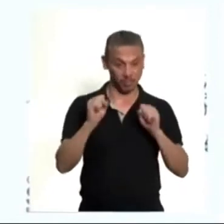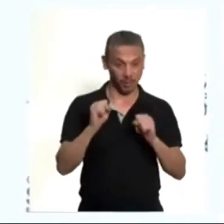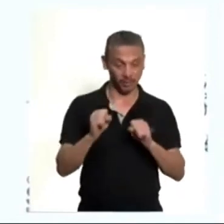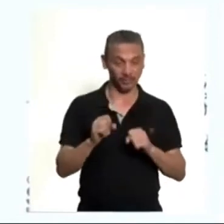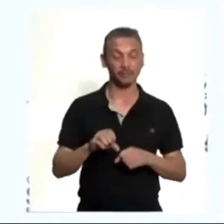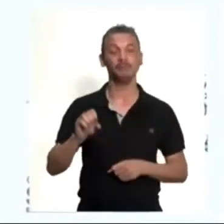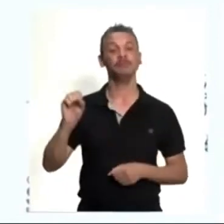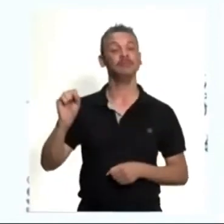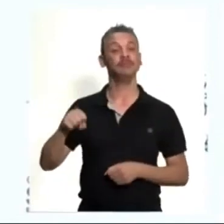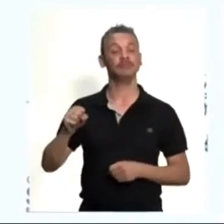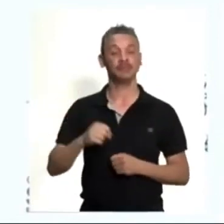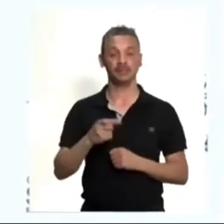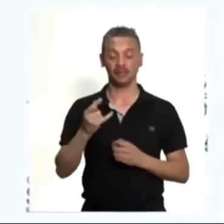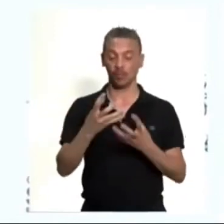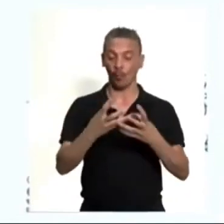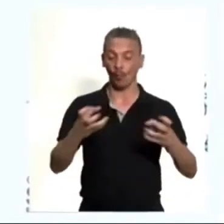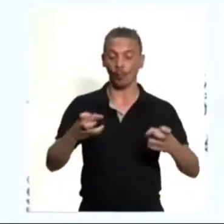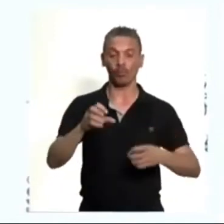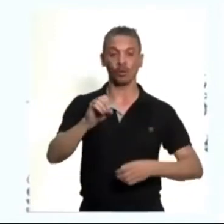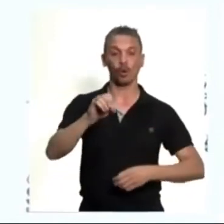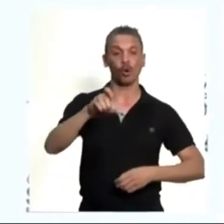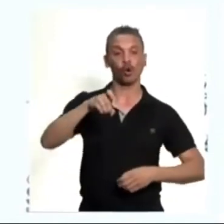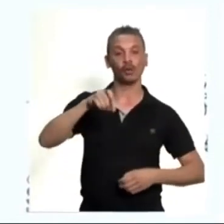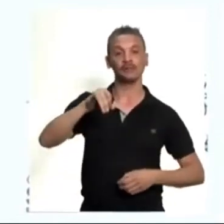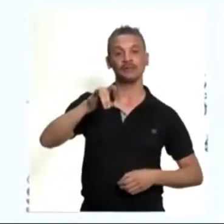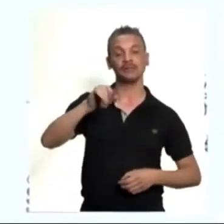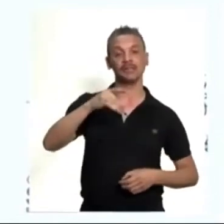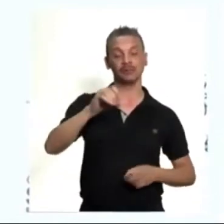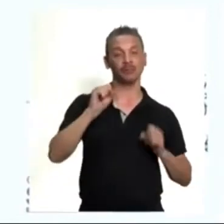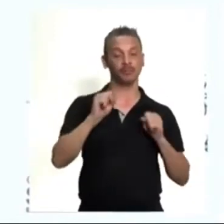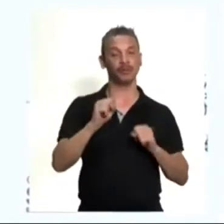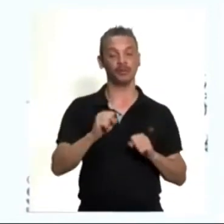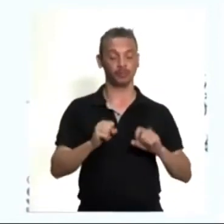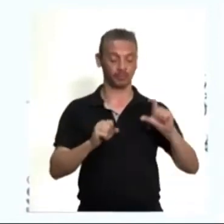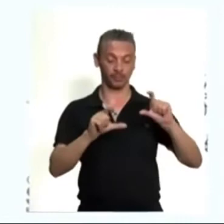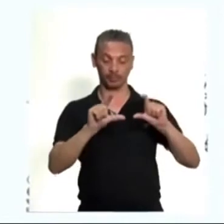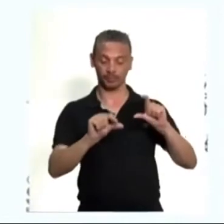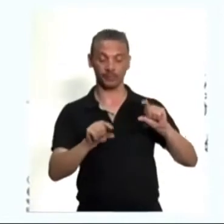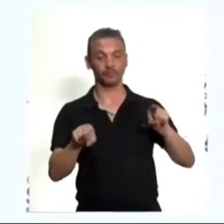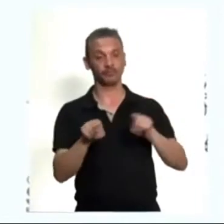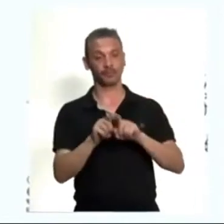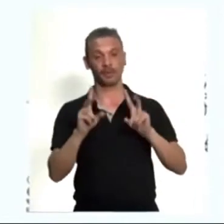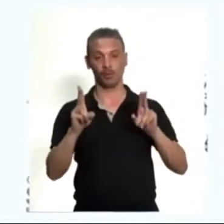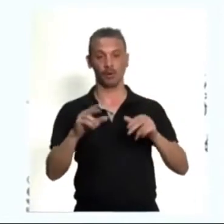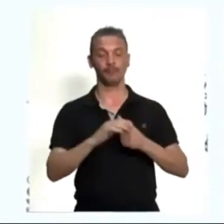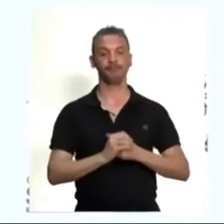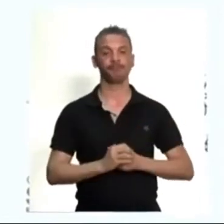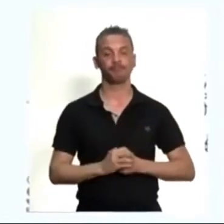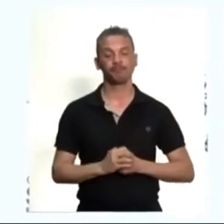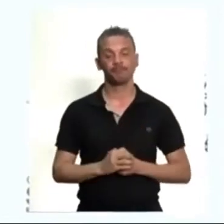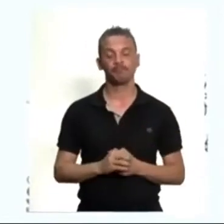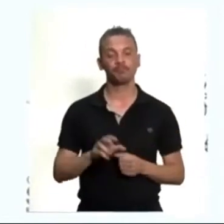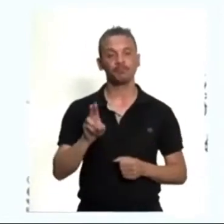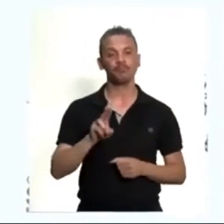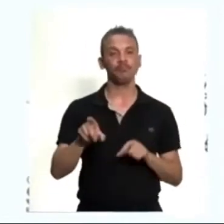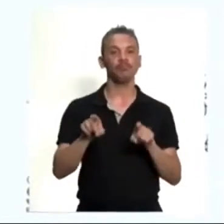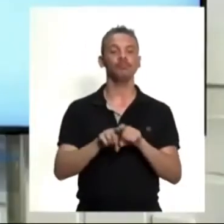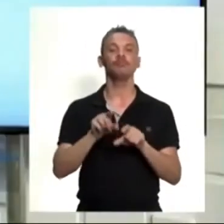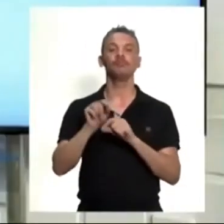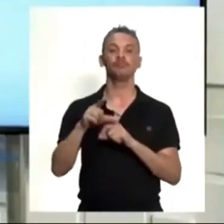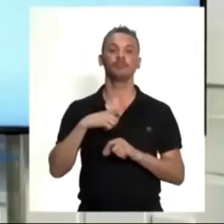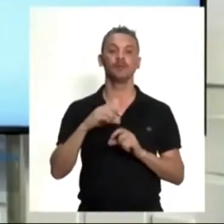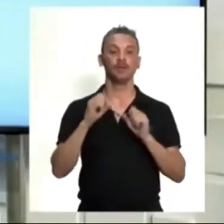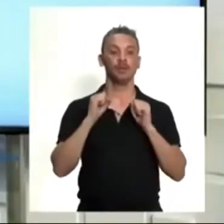Se ele desse os dois de oxidação, você faria a mesma coisa. Você pega o maior menos o menor. Uma coisa que você pode usar, né, é que o potencial